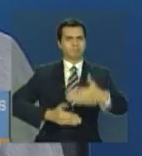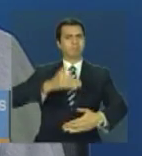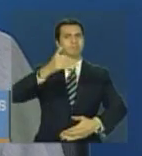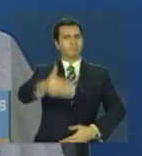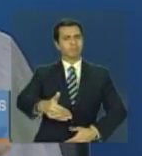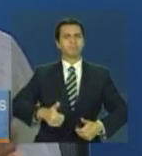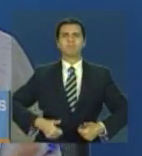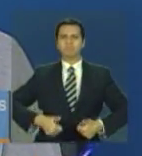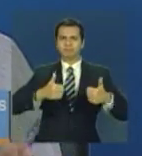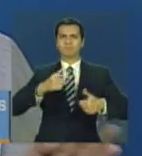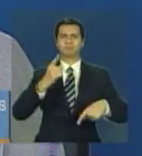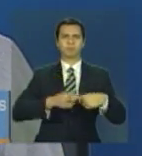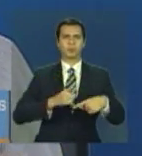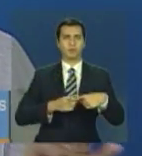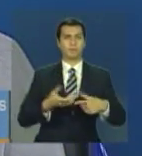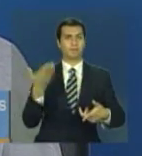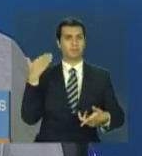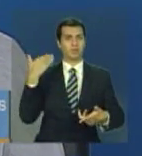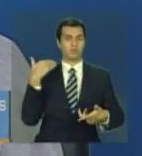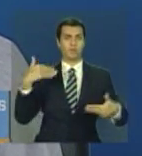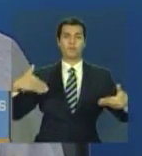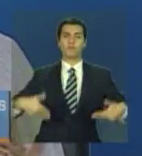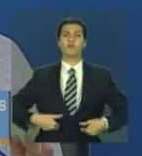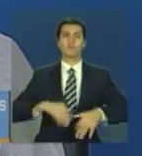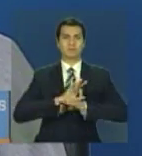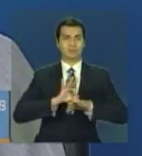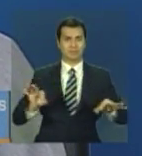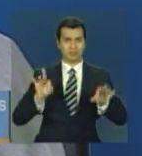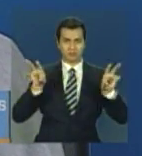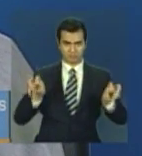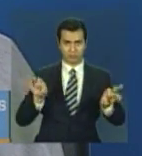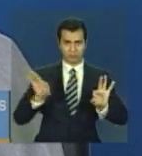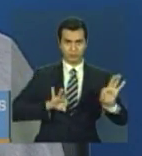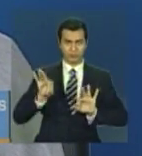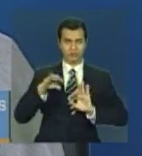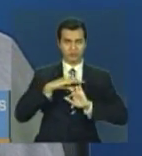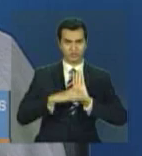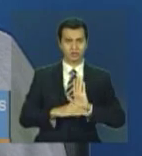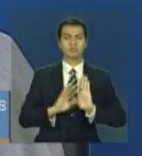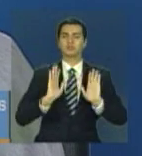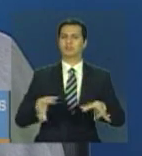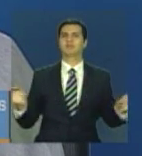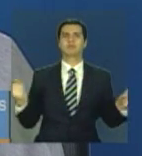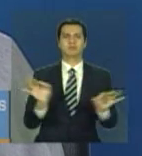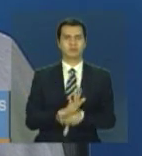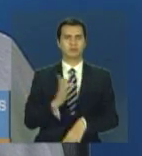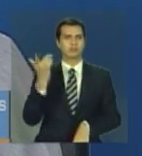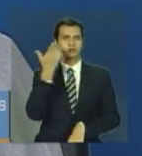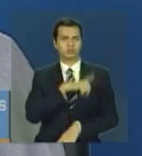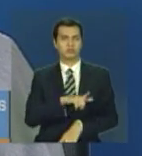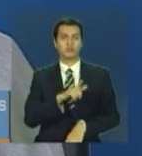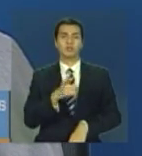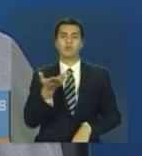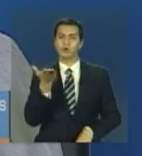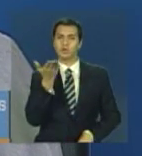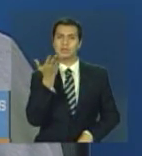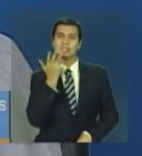de que o Fome Zero cumpriu seu objetivo inicial, né, hoje a subnutrição infantil, ela já está em